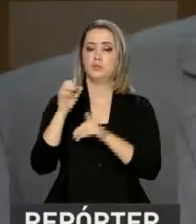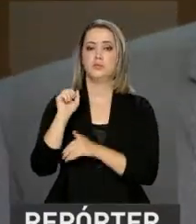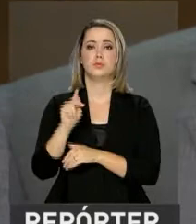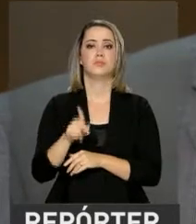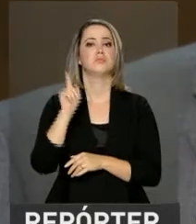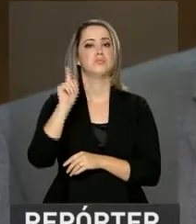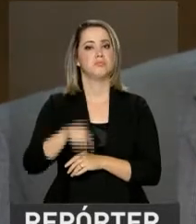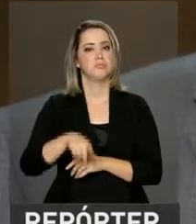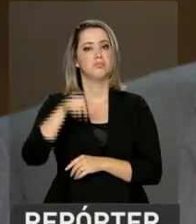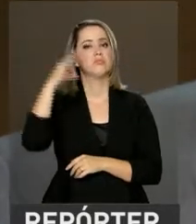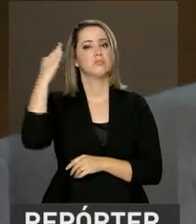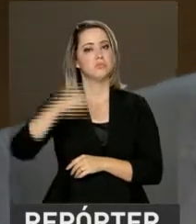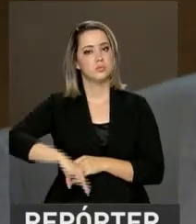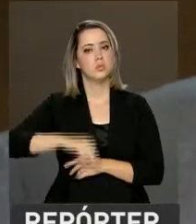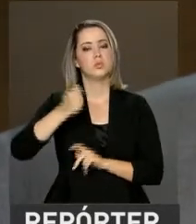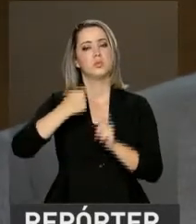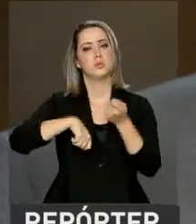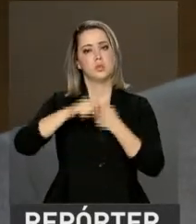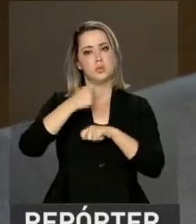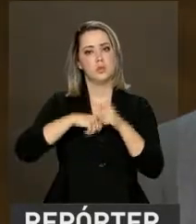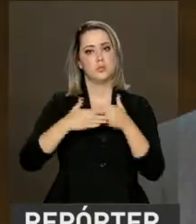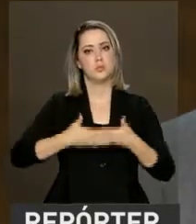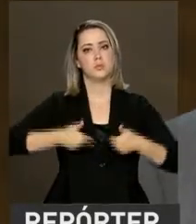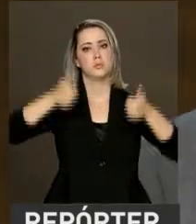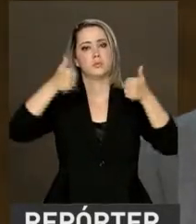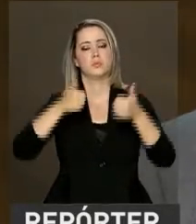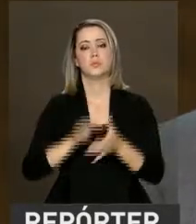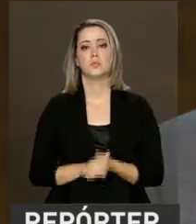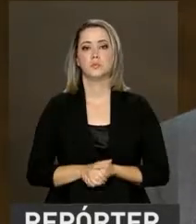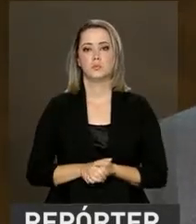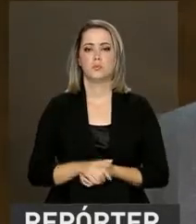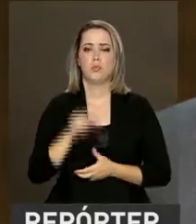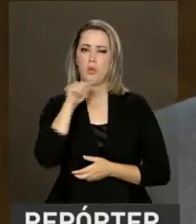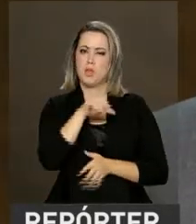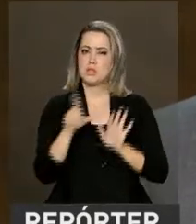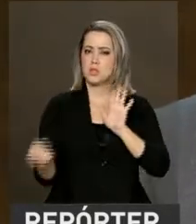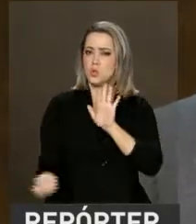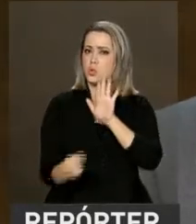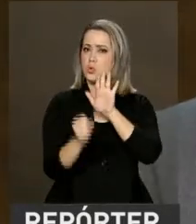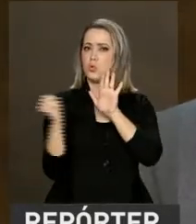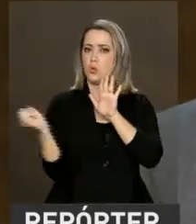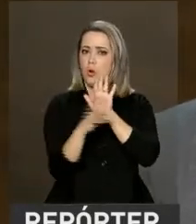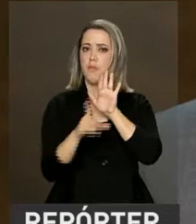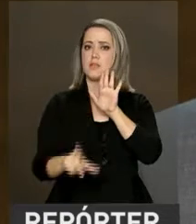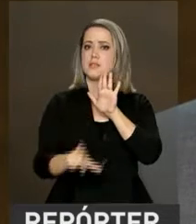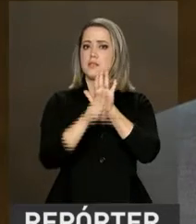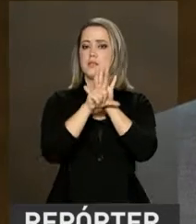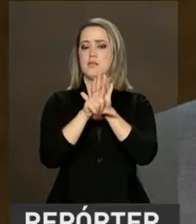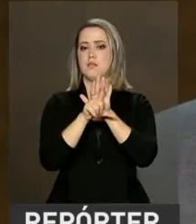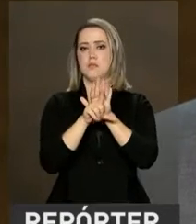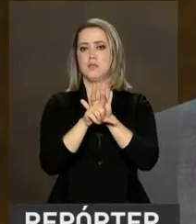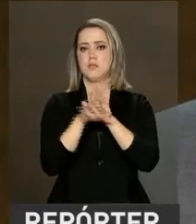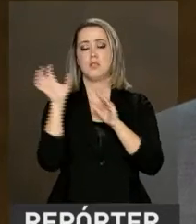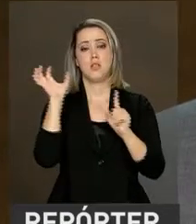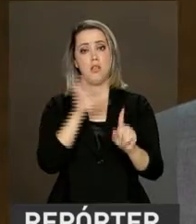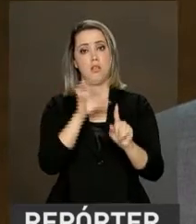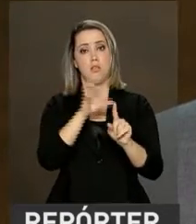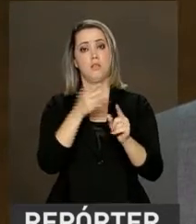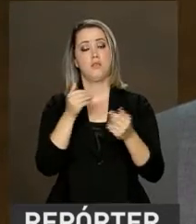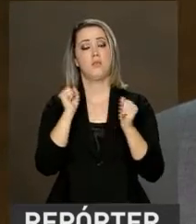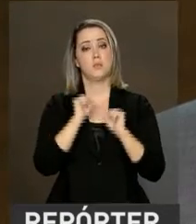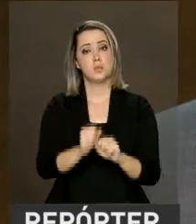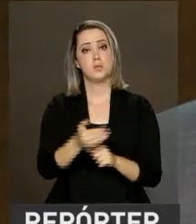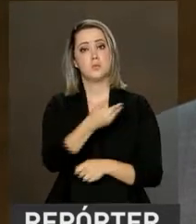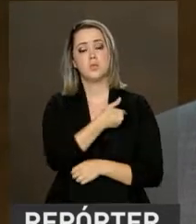papel decisivo para a recuperação da economia. No momento em que essas reformas, que elas mexem diretamente, né, com a capacidade dos